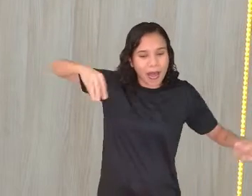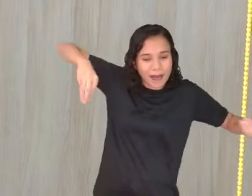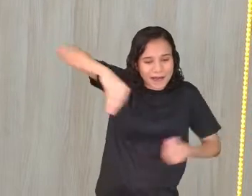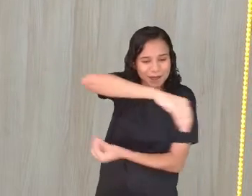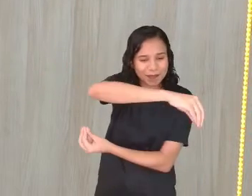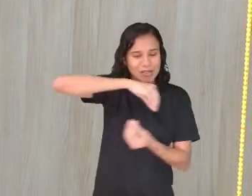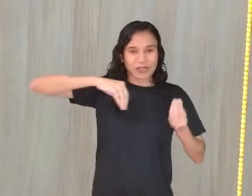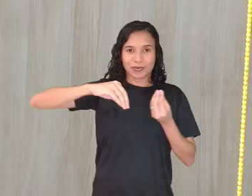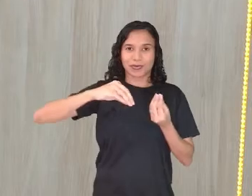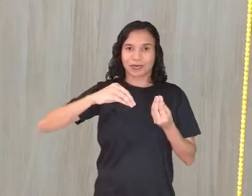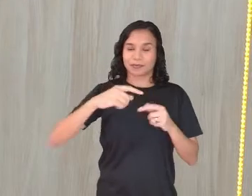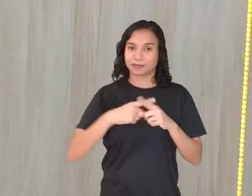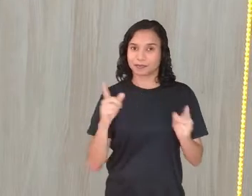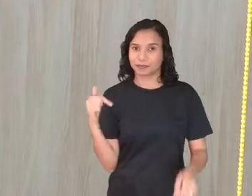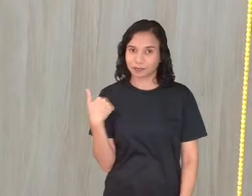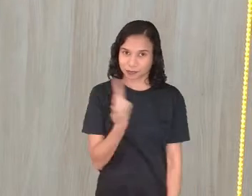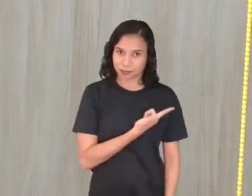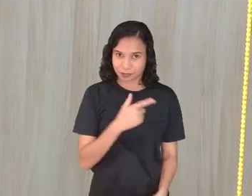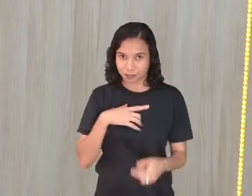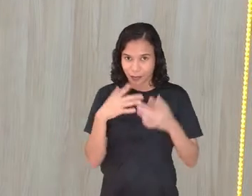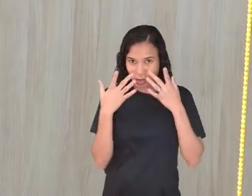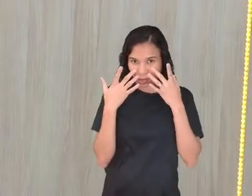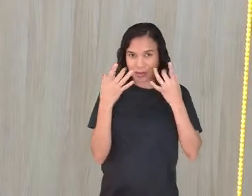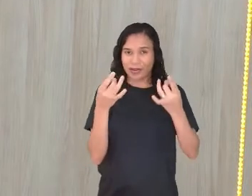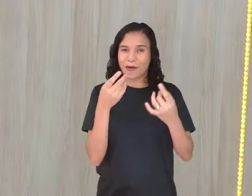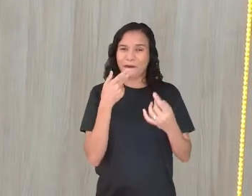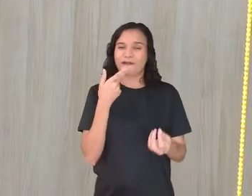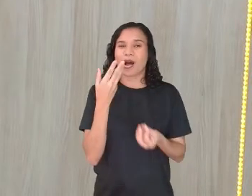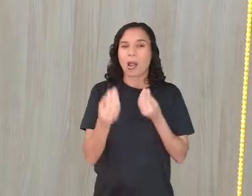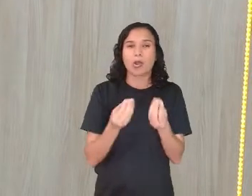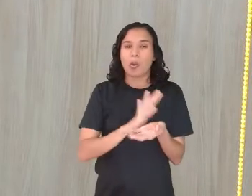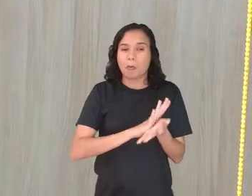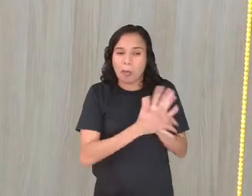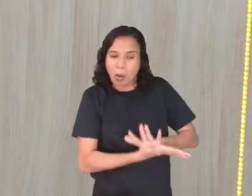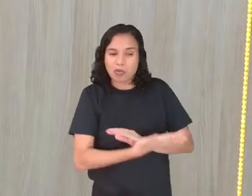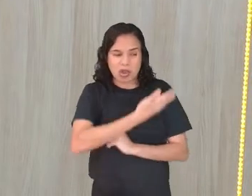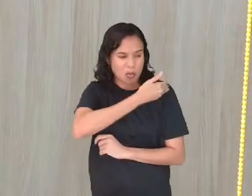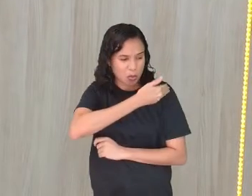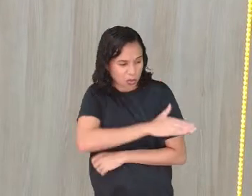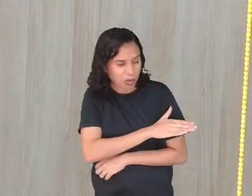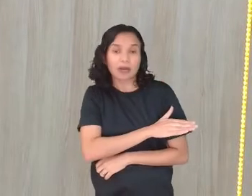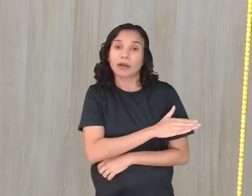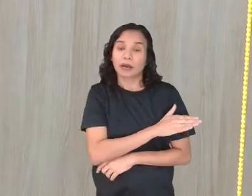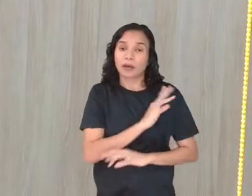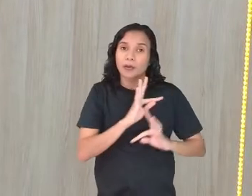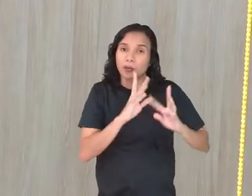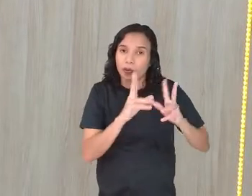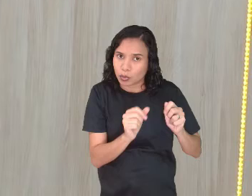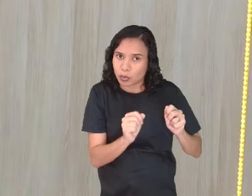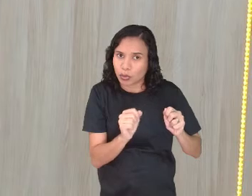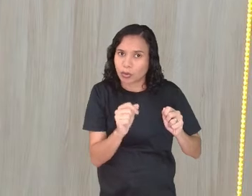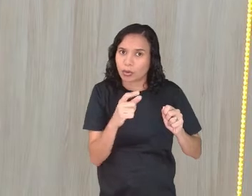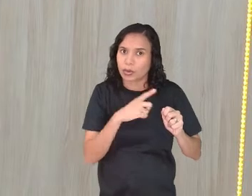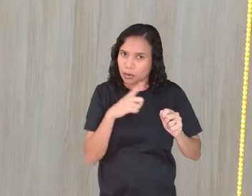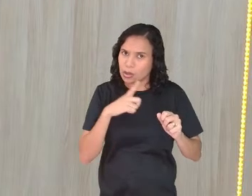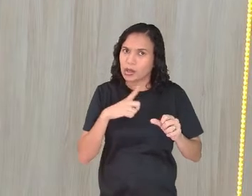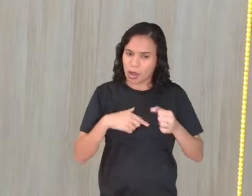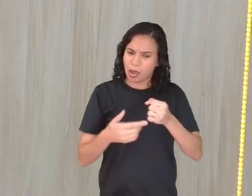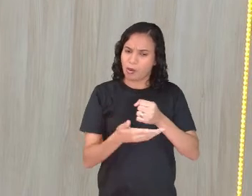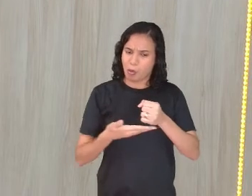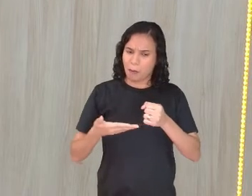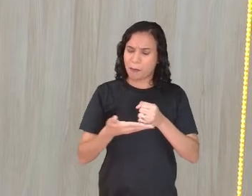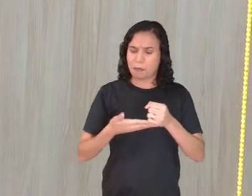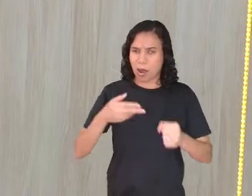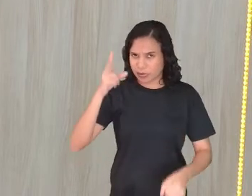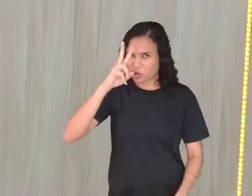Mas, para a gente ficar atento, né, quando a gente está falando de preconceito, racismo, tudo isso, tem um fundo histórico, né?